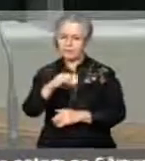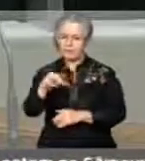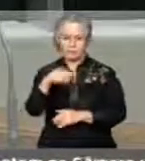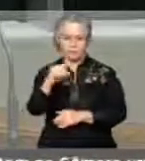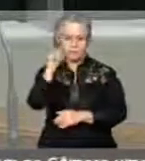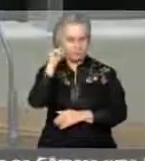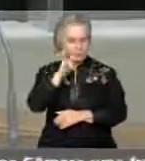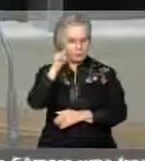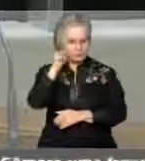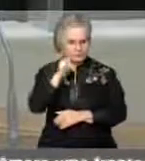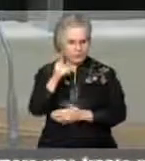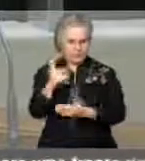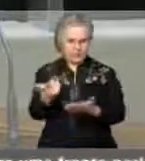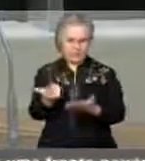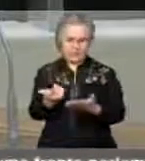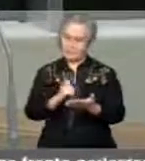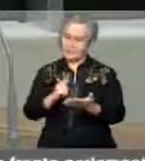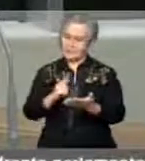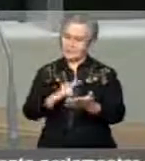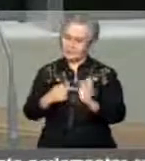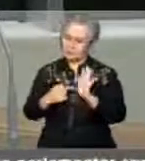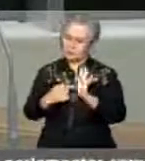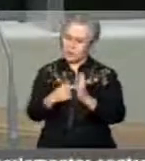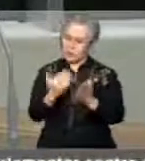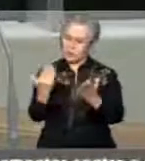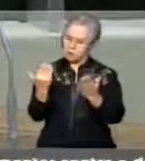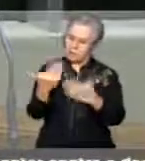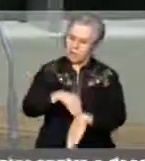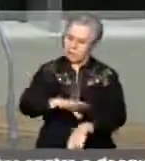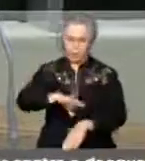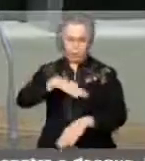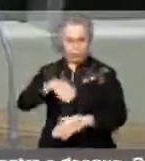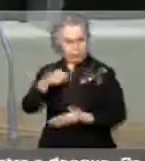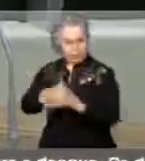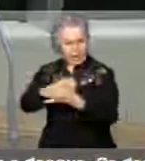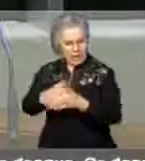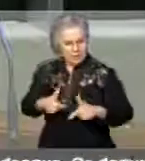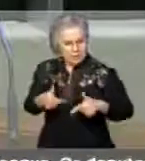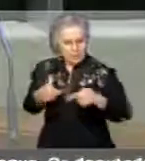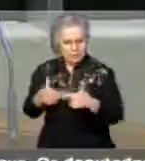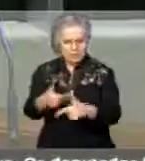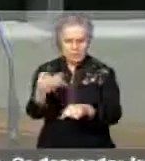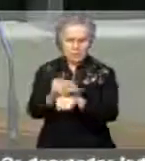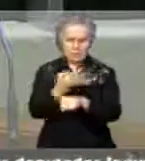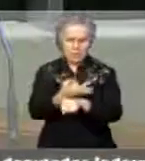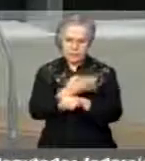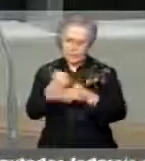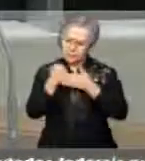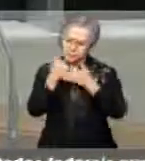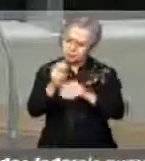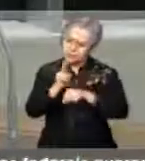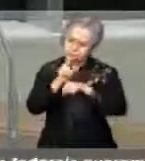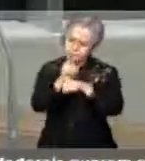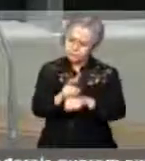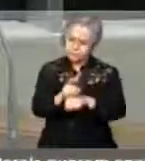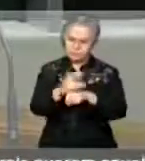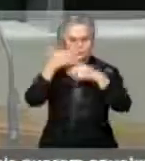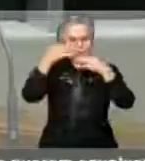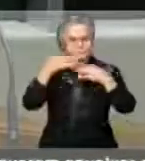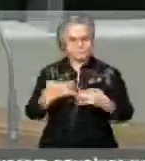pelo pioneirismo e coragem, pelo denodo e persistência, pela dedicação e